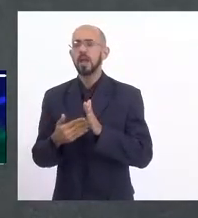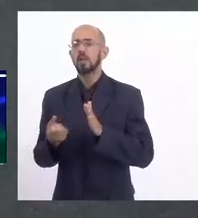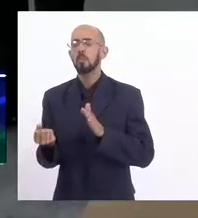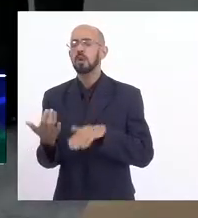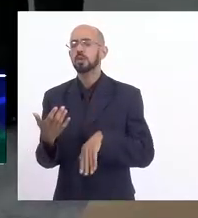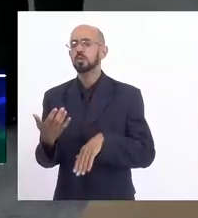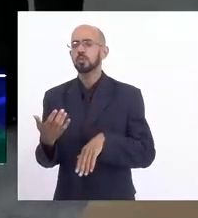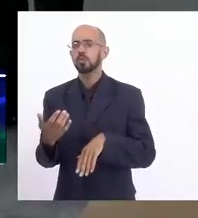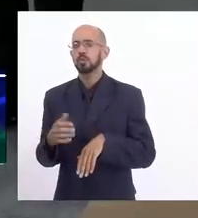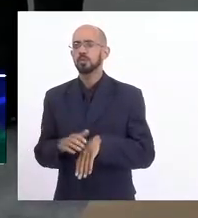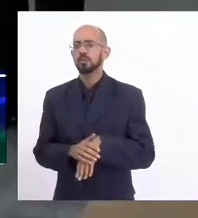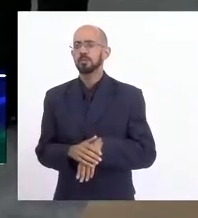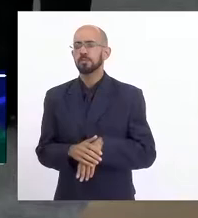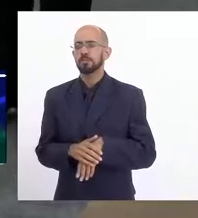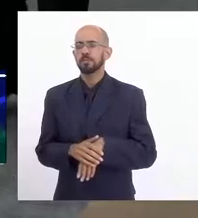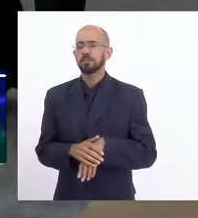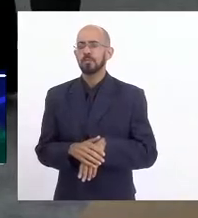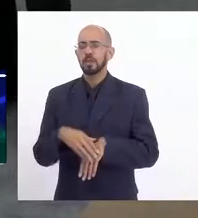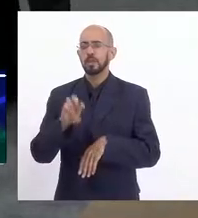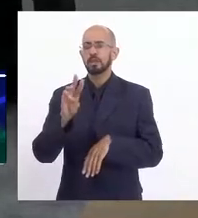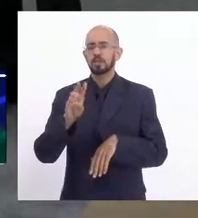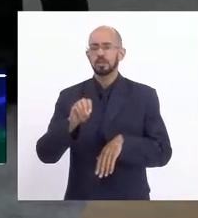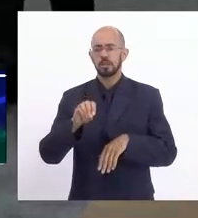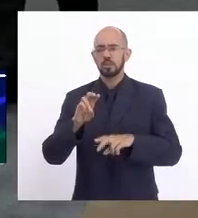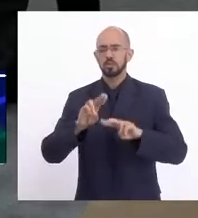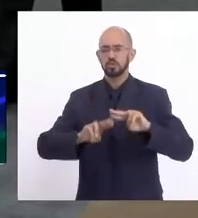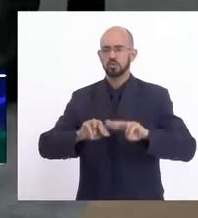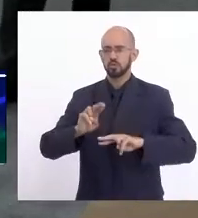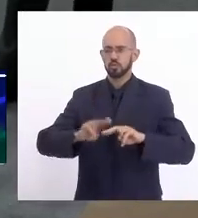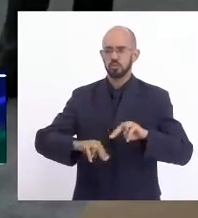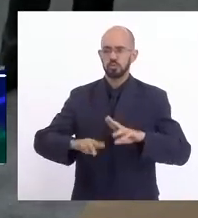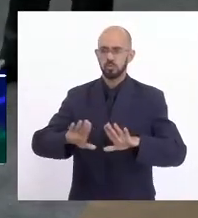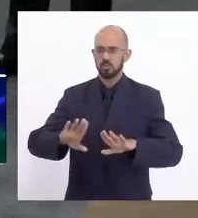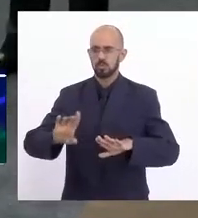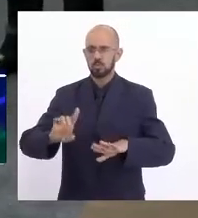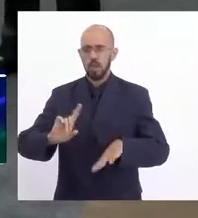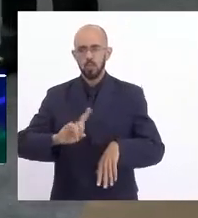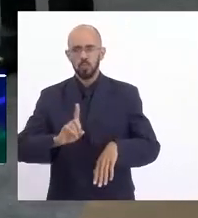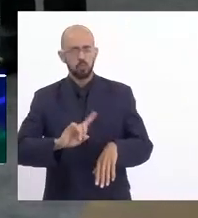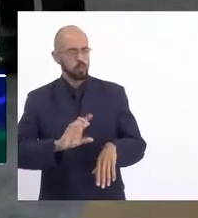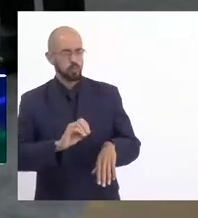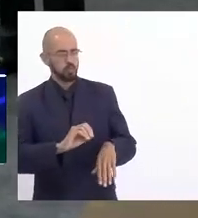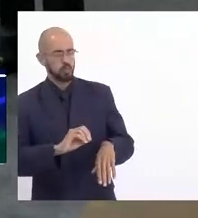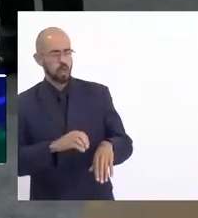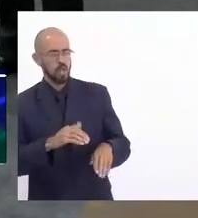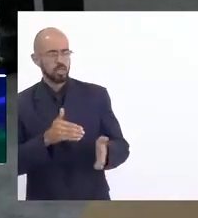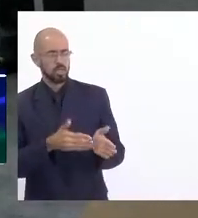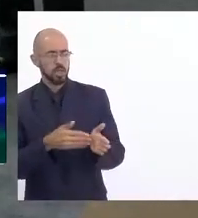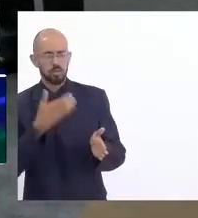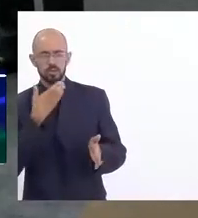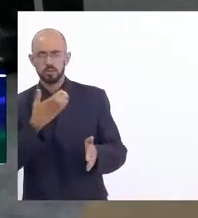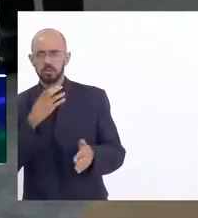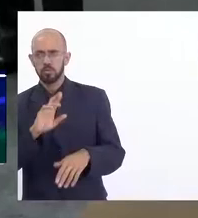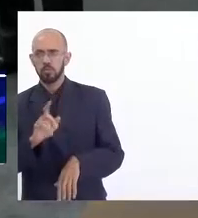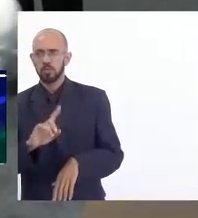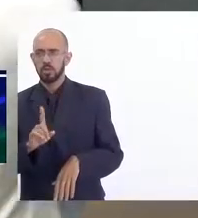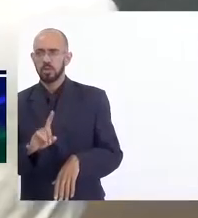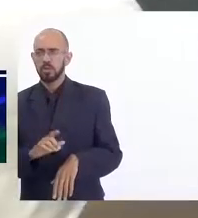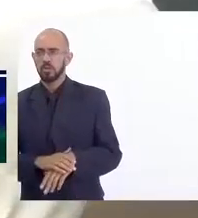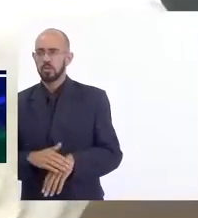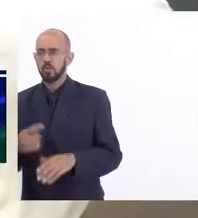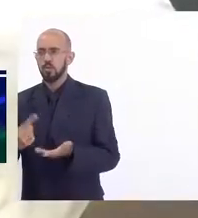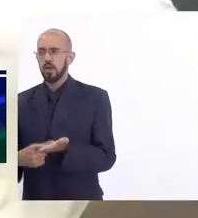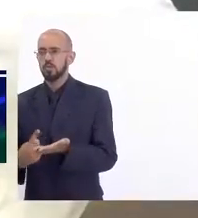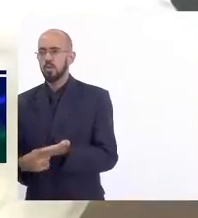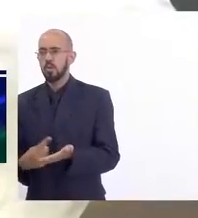tempo? 30 de junho. Ah, então não é até o final do ano que vem? Não. Isso foi um acordo no Colégio de Líderes, não é isso? O acordo,